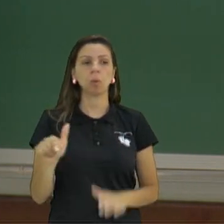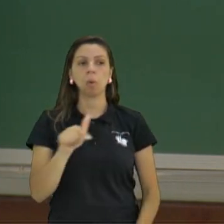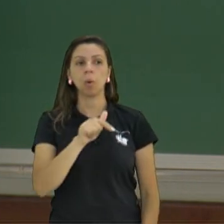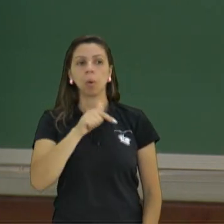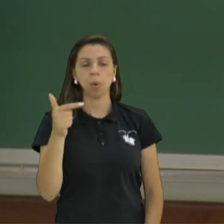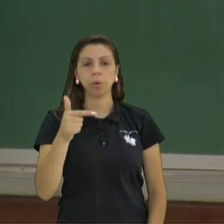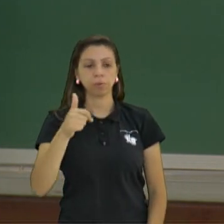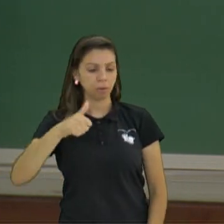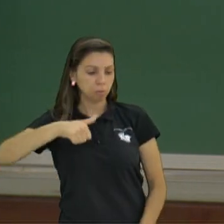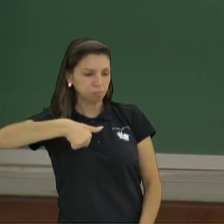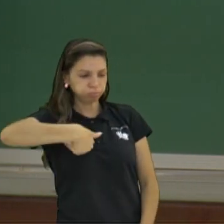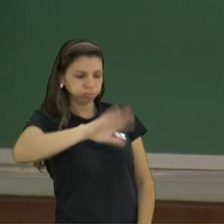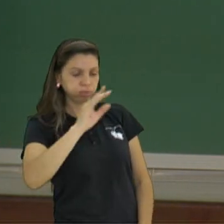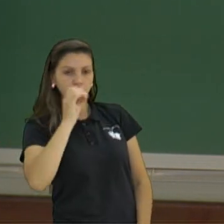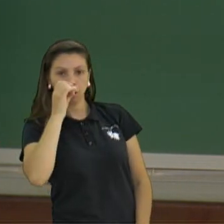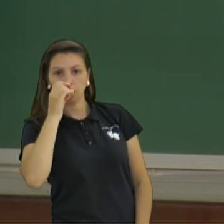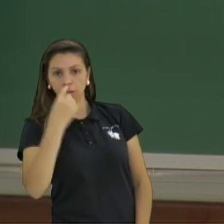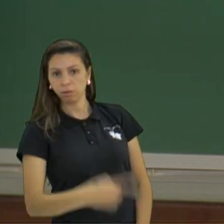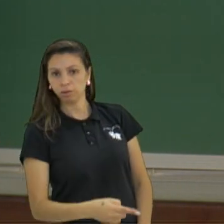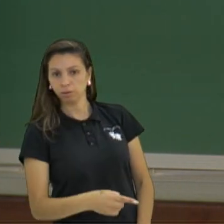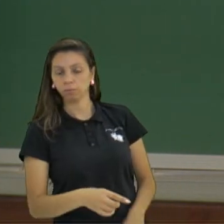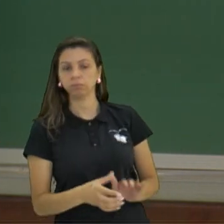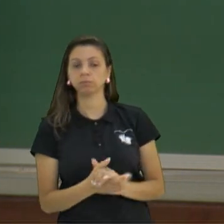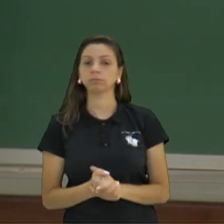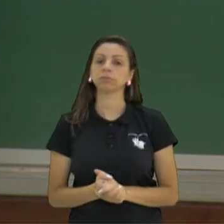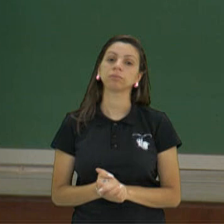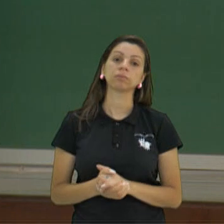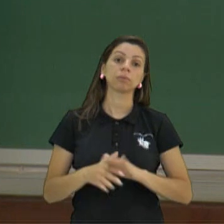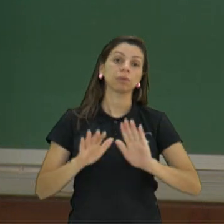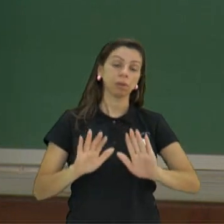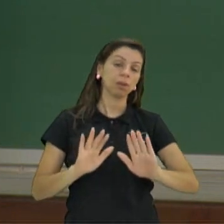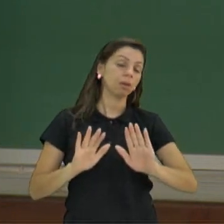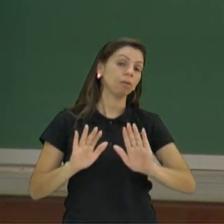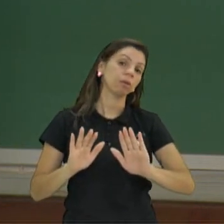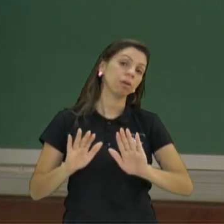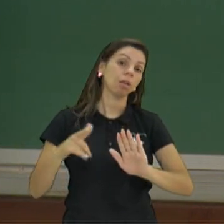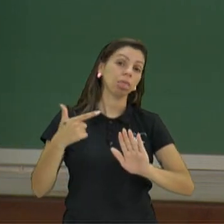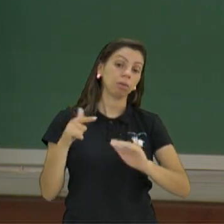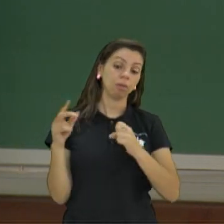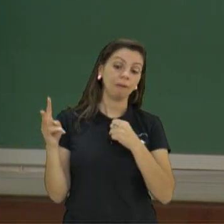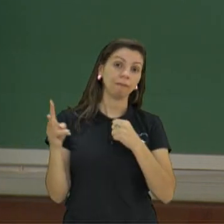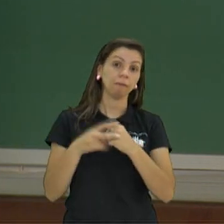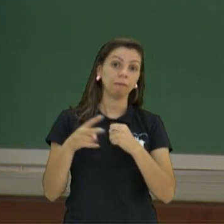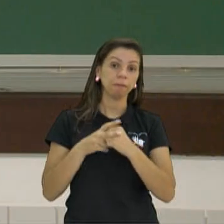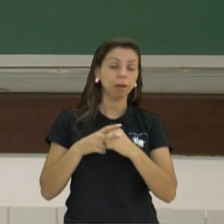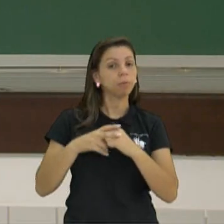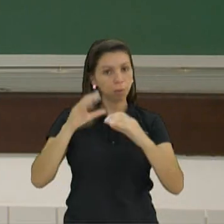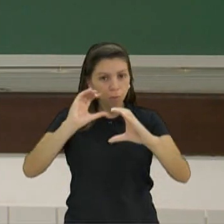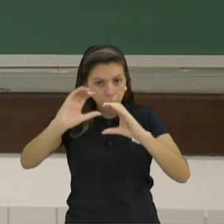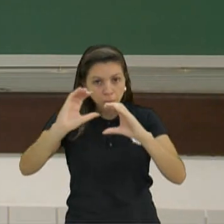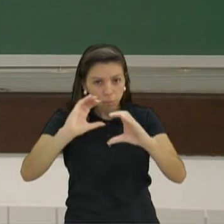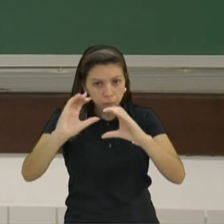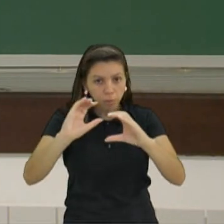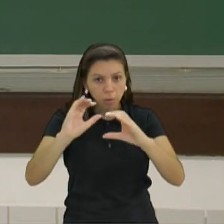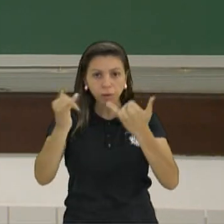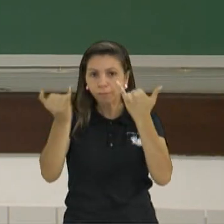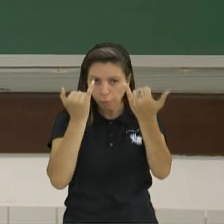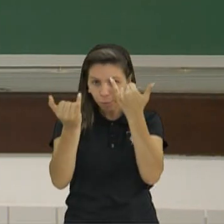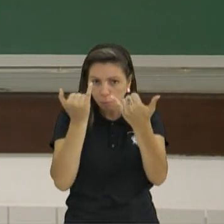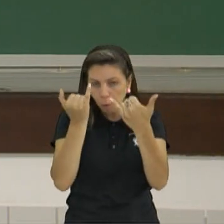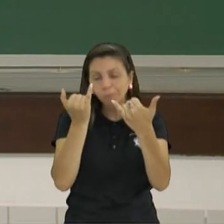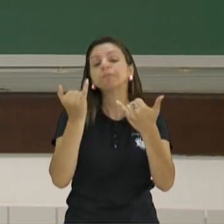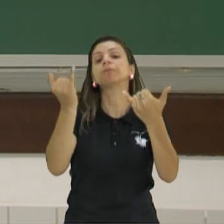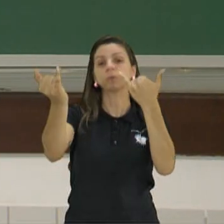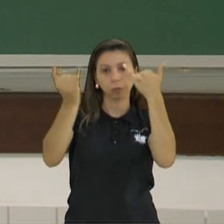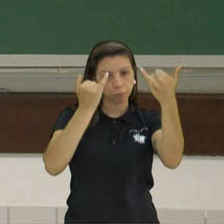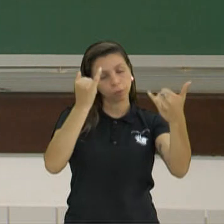Temos aqui um advérbio e temos aqui um substantivo. Portanto, não temos verbo. Comunicou alguma coisa? Comunicou, professor.